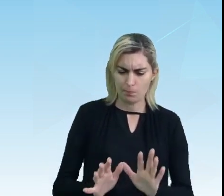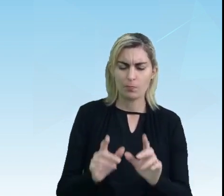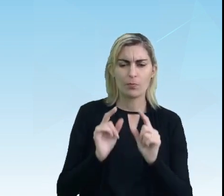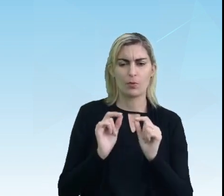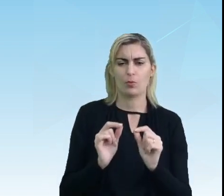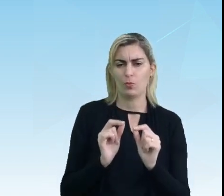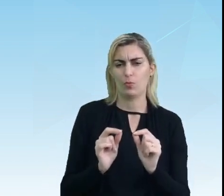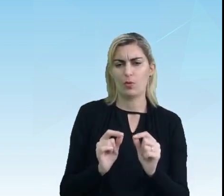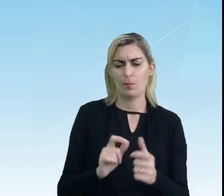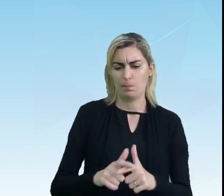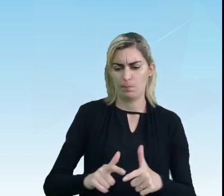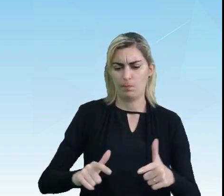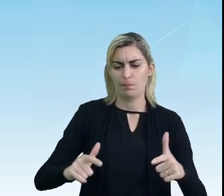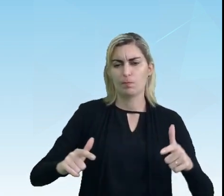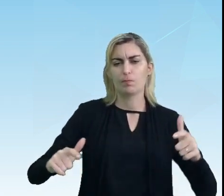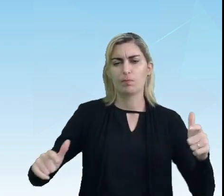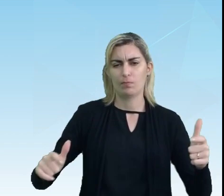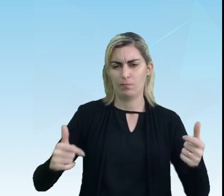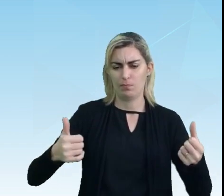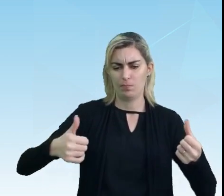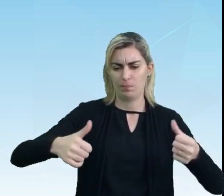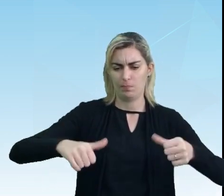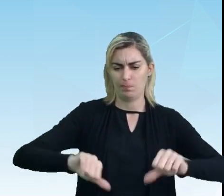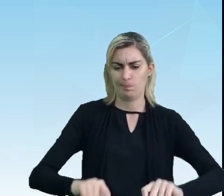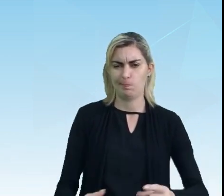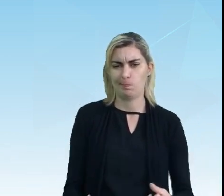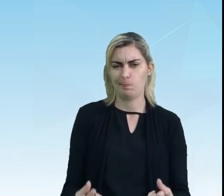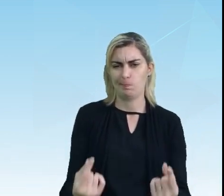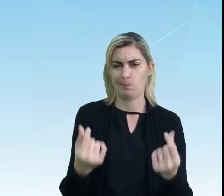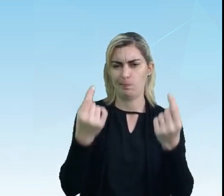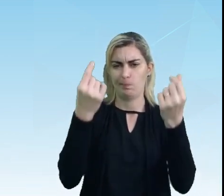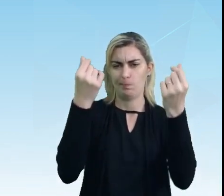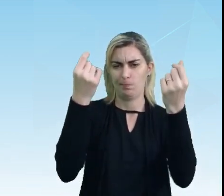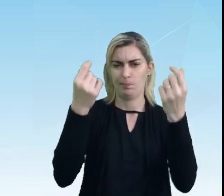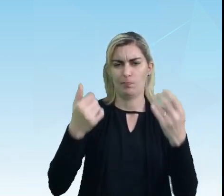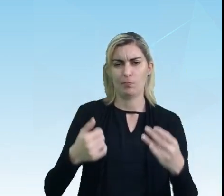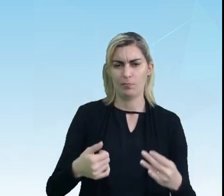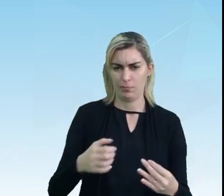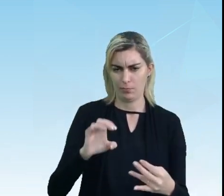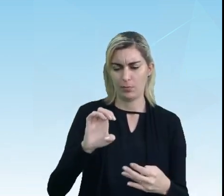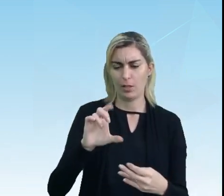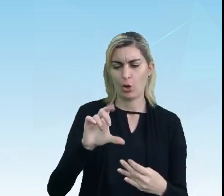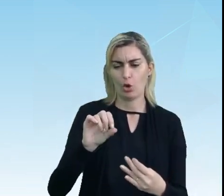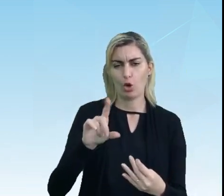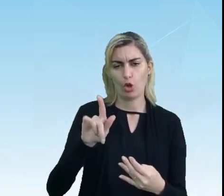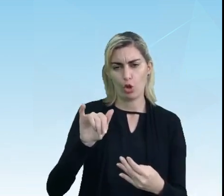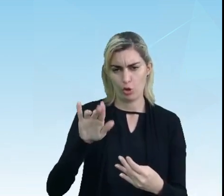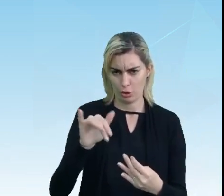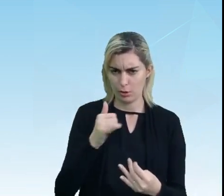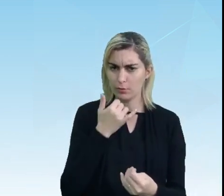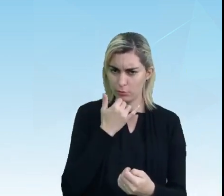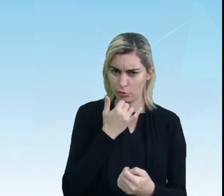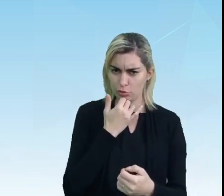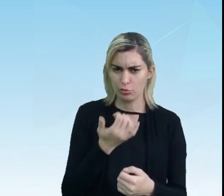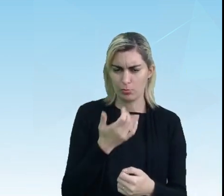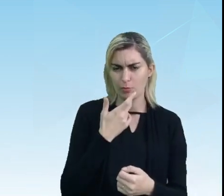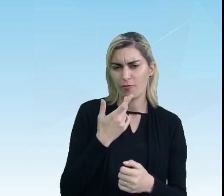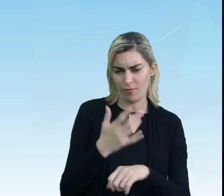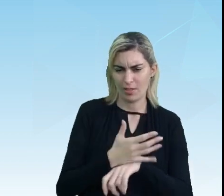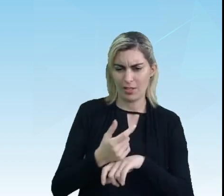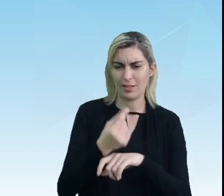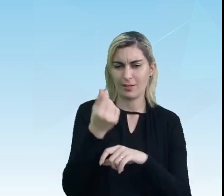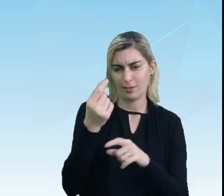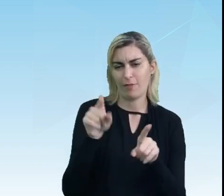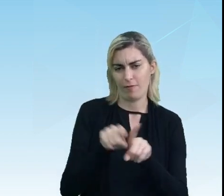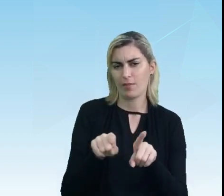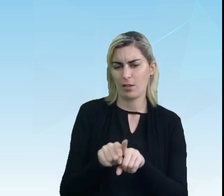inexoravelmente uma grande crise econômica. Perdão, ecológica. É porque eu estou falando do capitalismo, mas